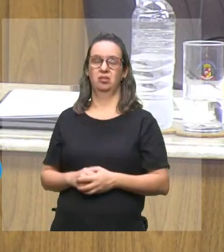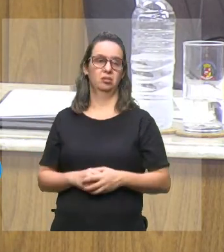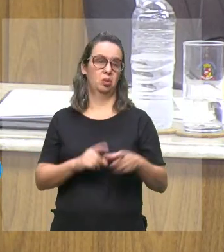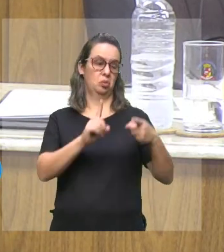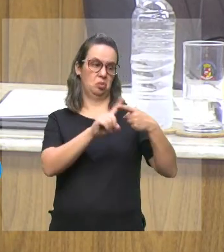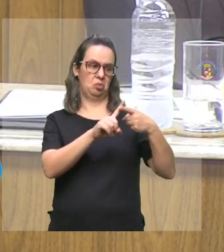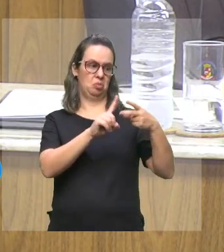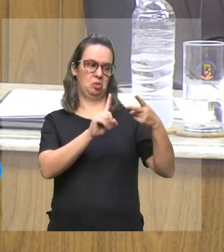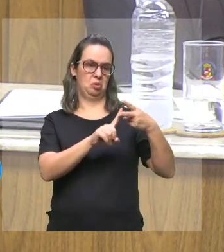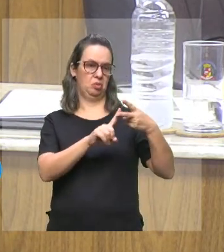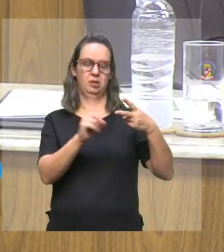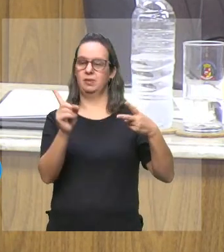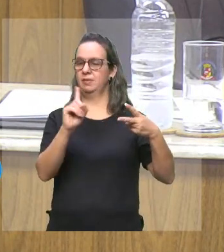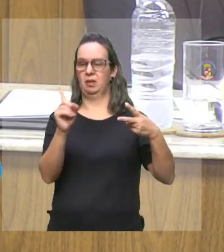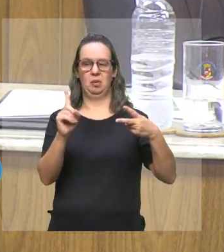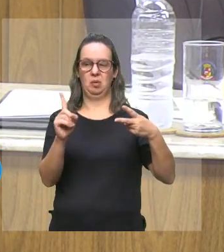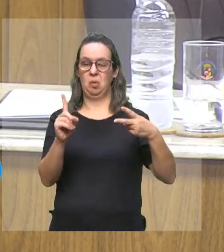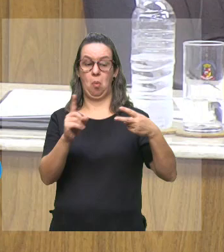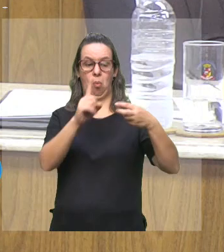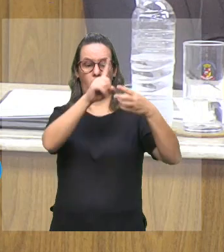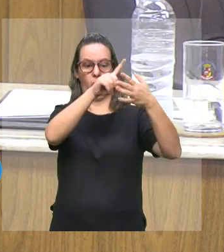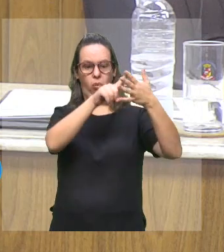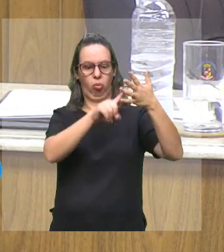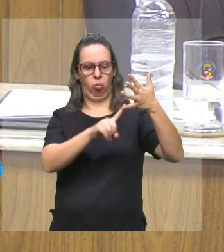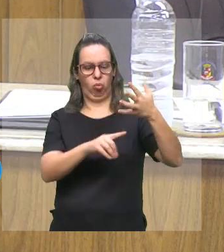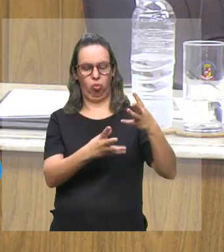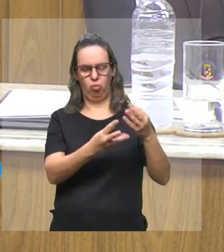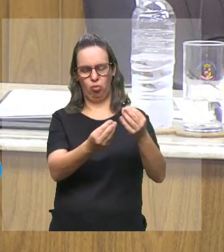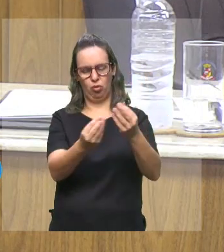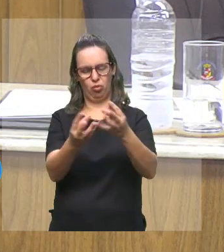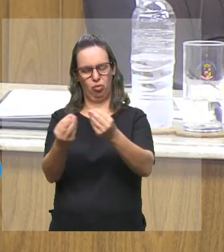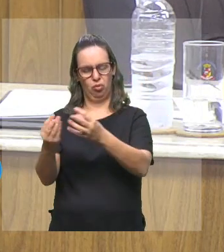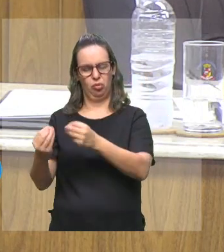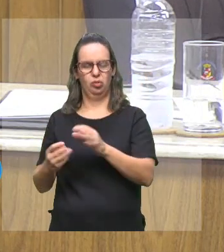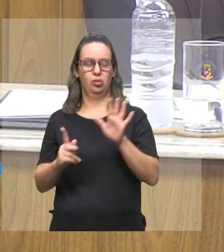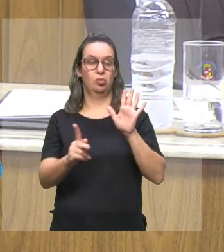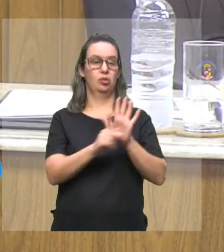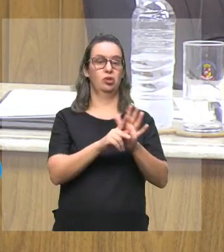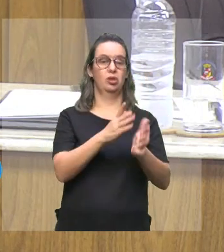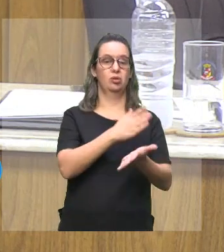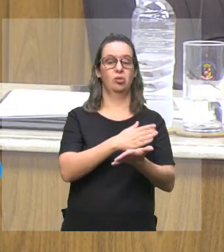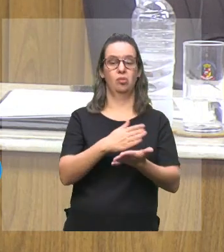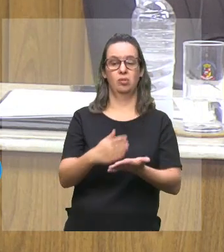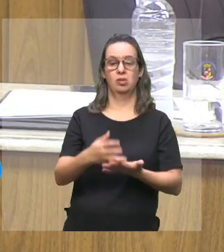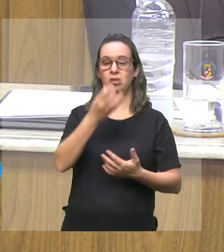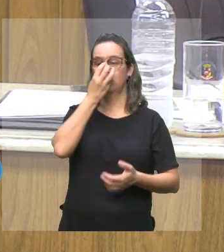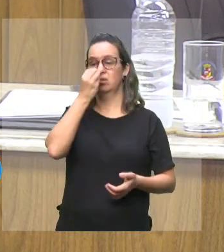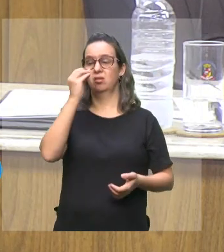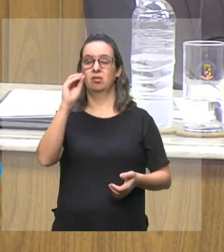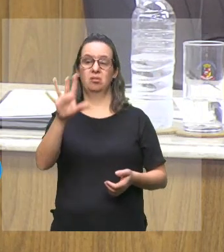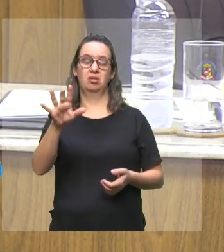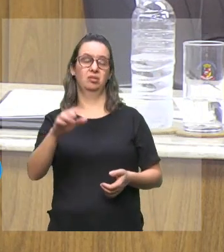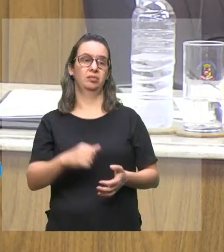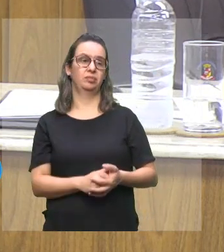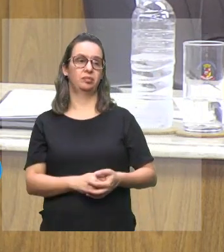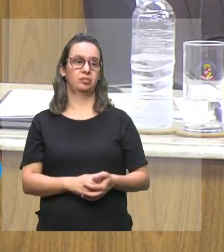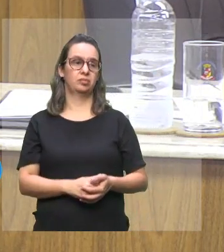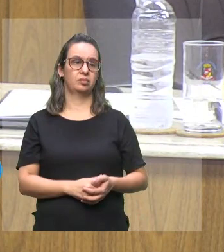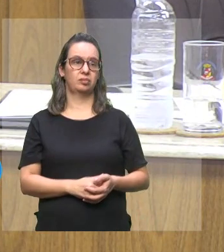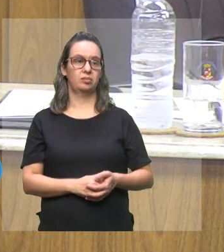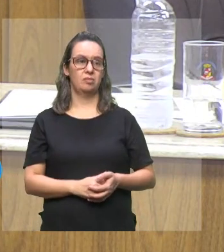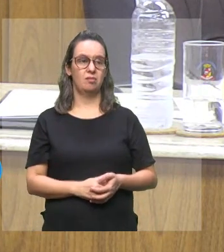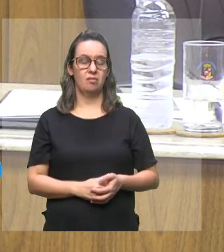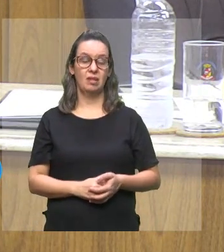A gente vê inúmeros projetos que são iniciados e abandonados. A gente viu lá a questão do